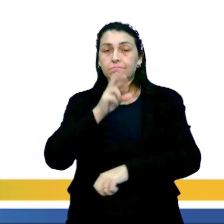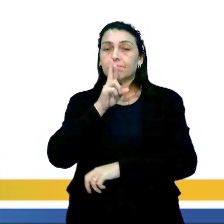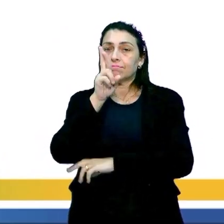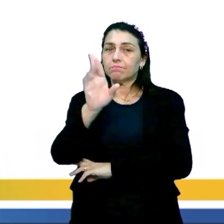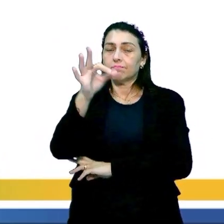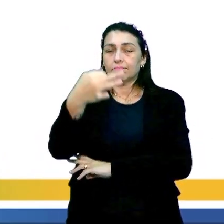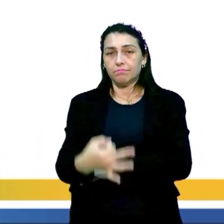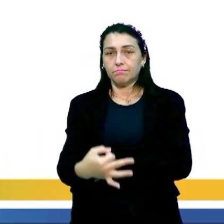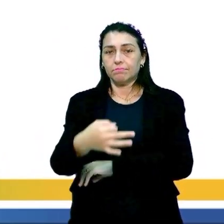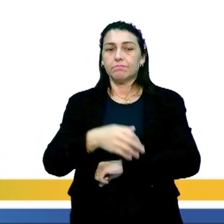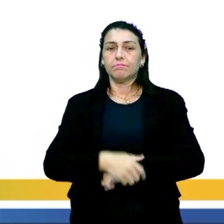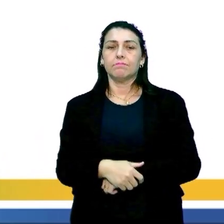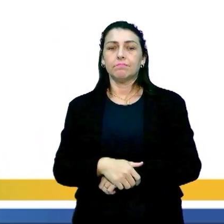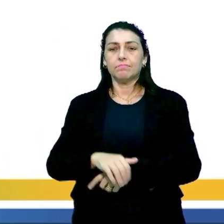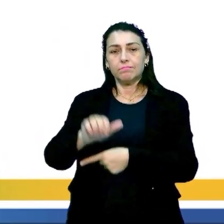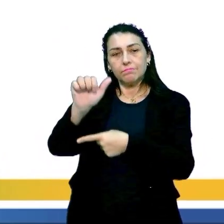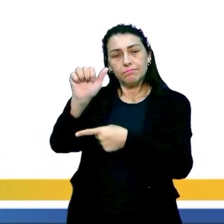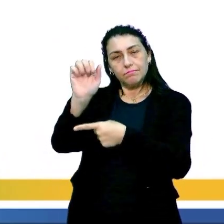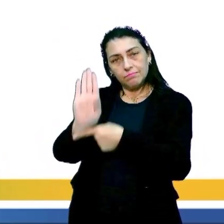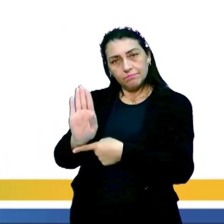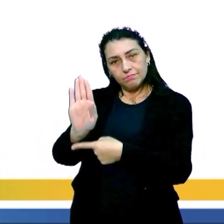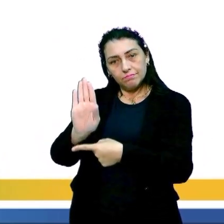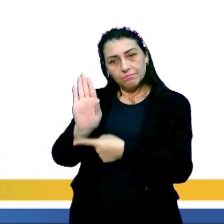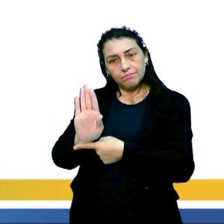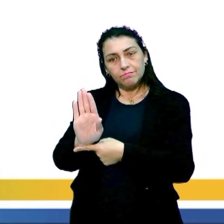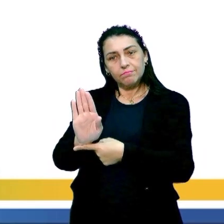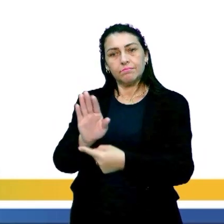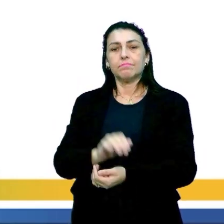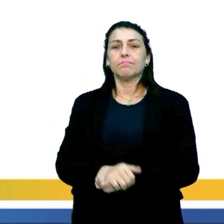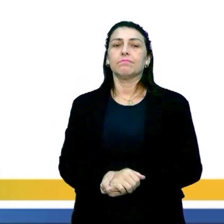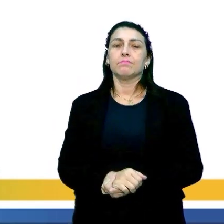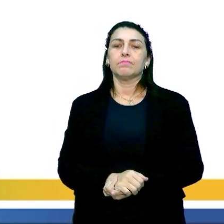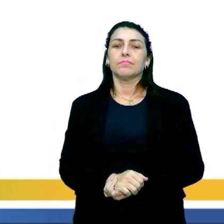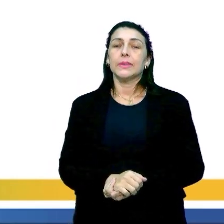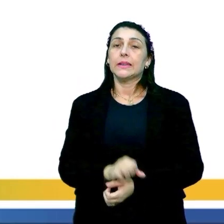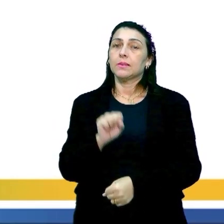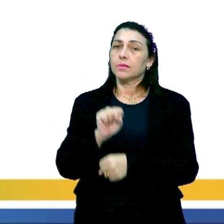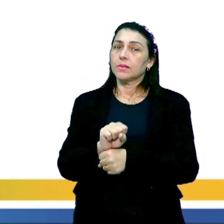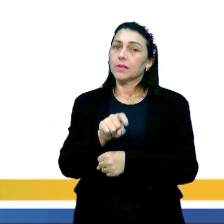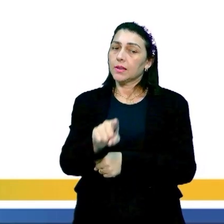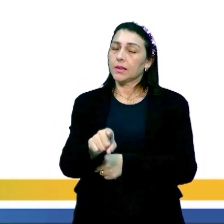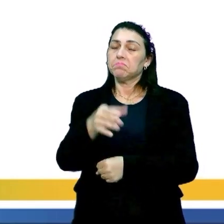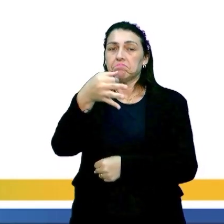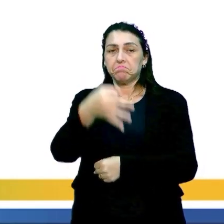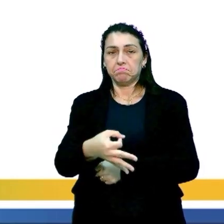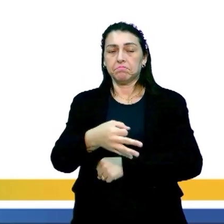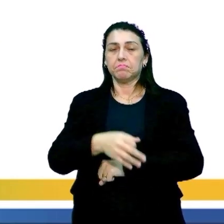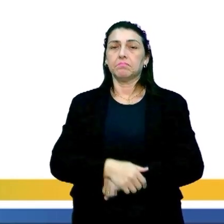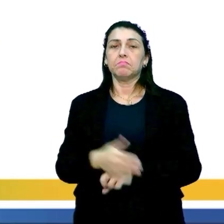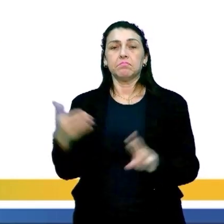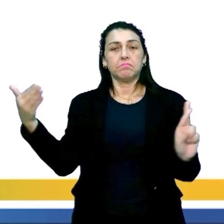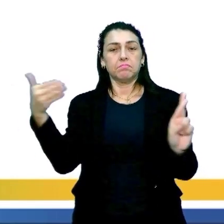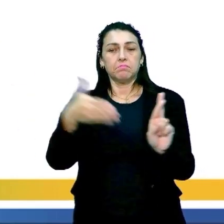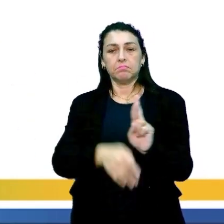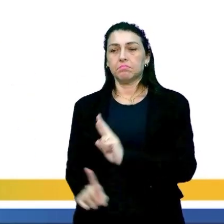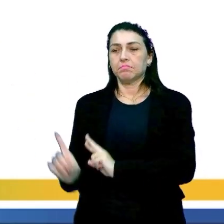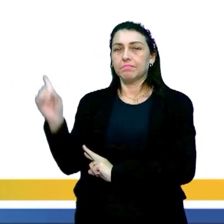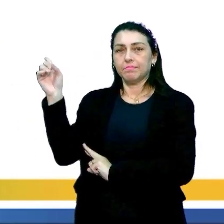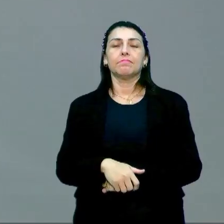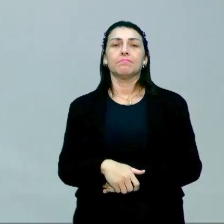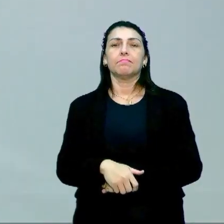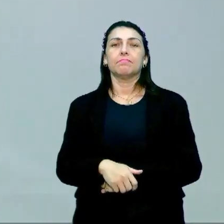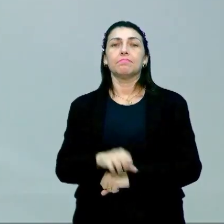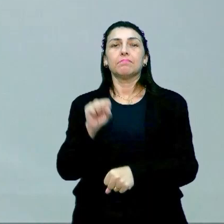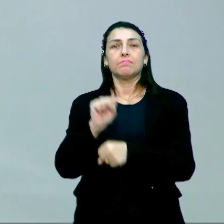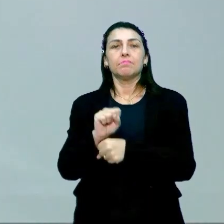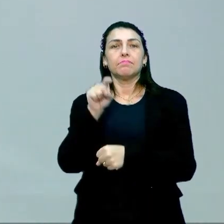resposta correta é a letra B. Ok, pessoal? Espero que vocês tenham acertado. Nossos referenciais,